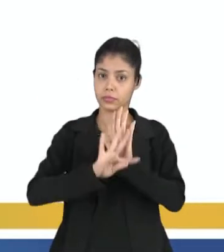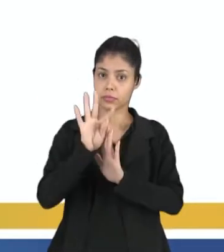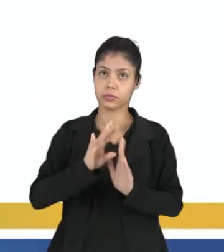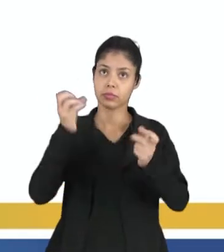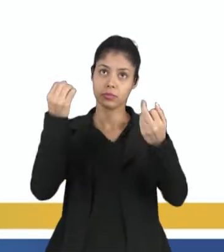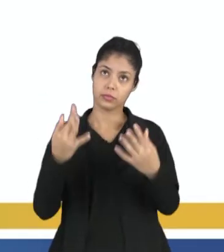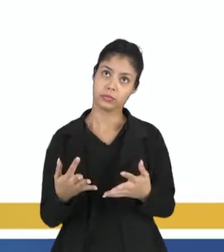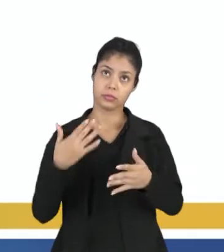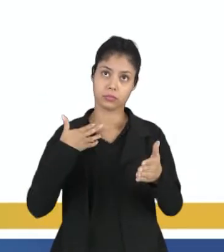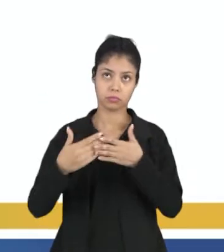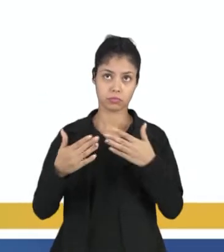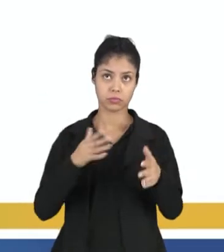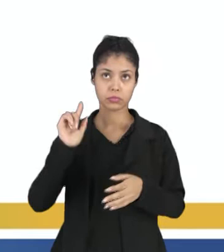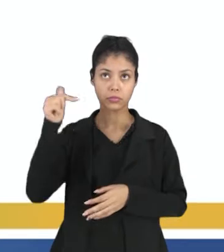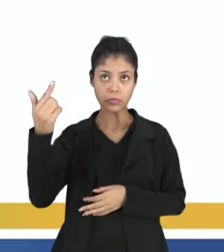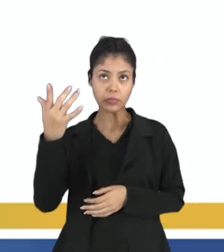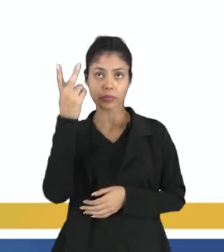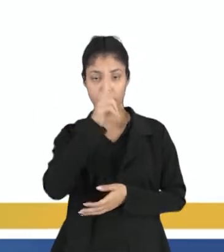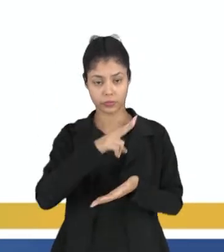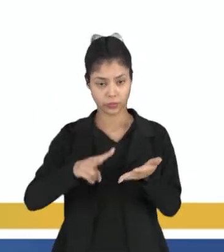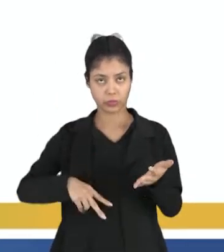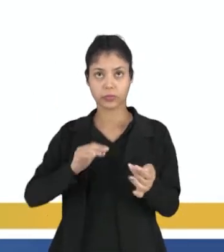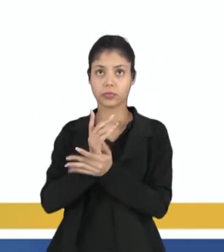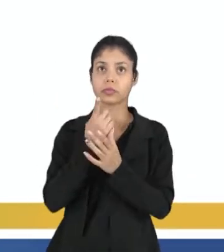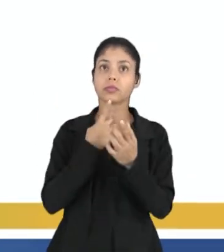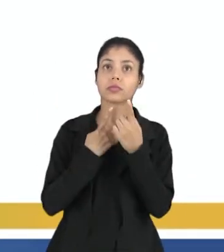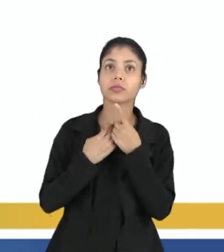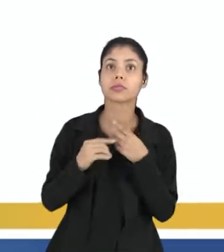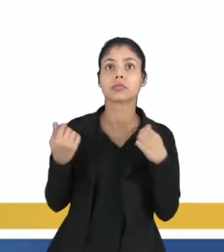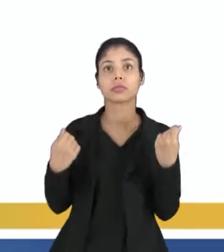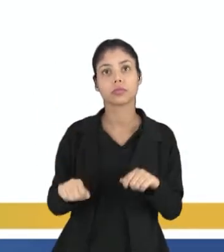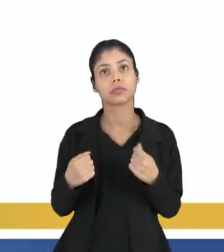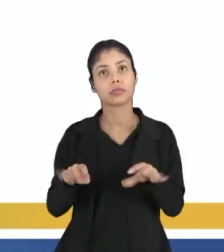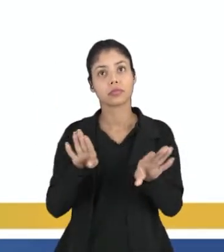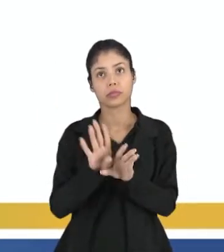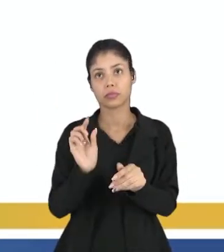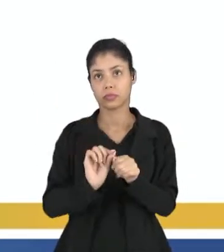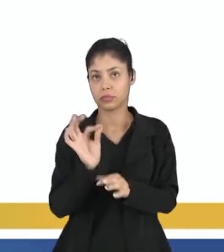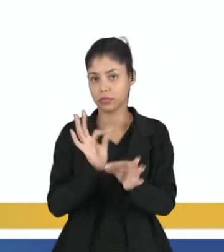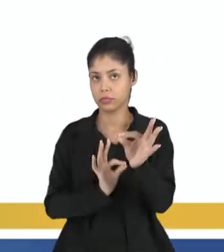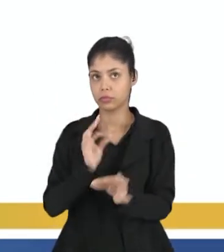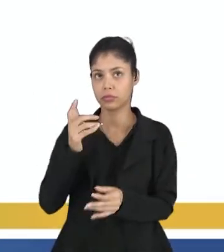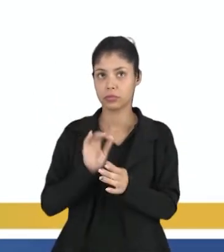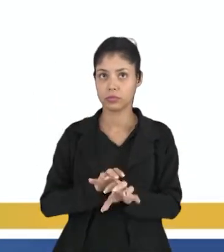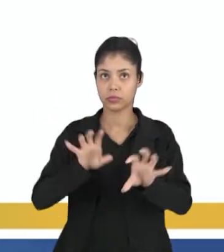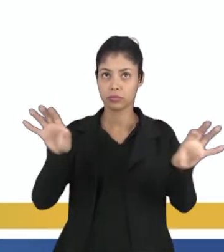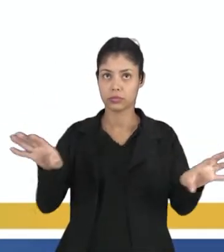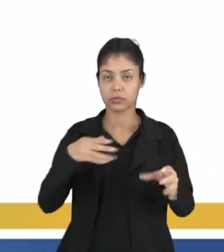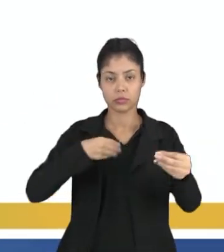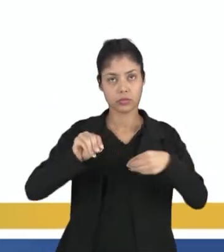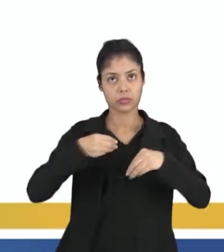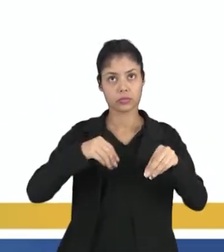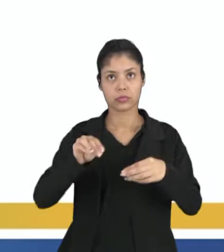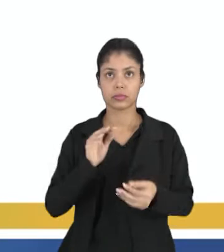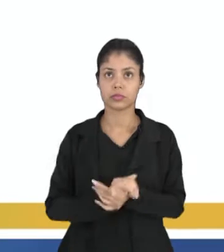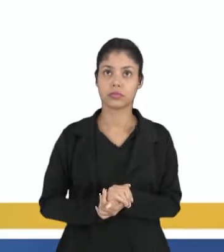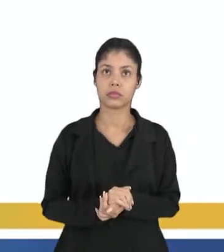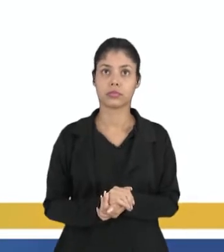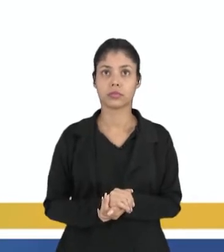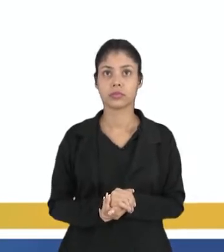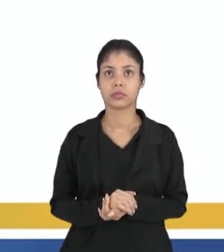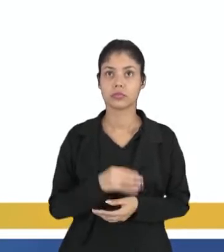Esse texto explica para aquele leitor que tem vontade e predisposição para fazer a separação do lixo para a